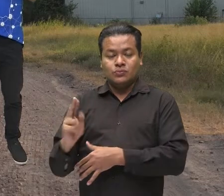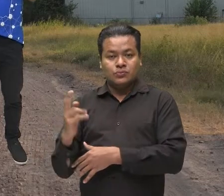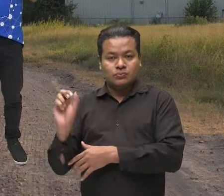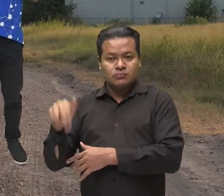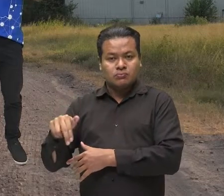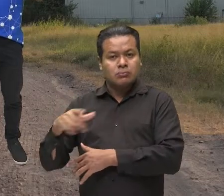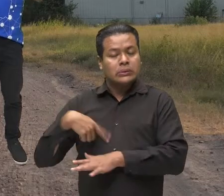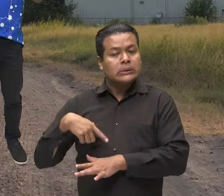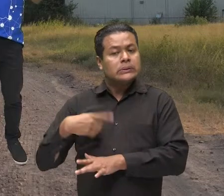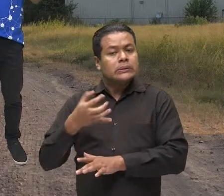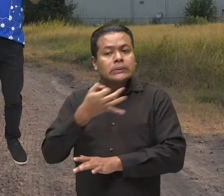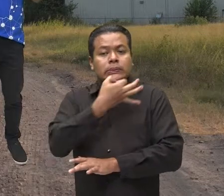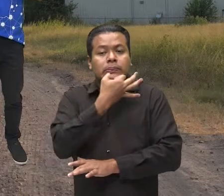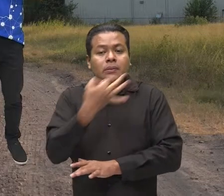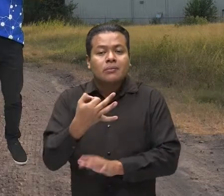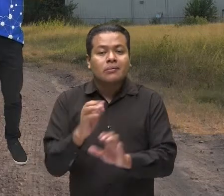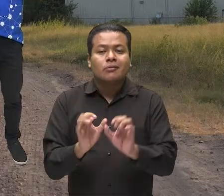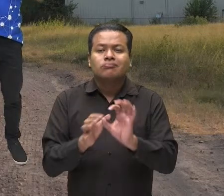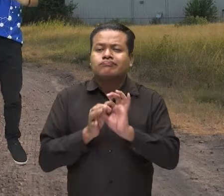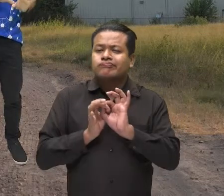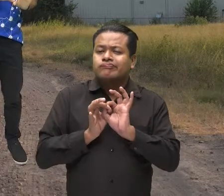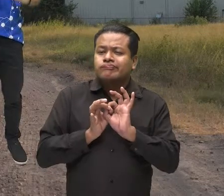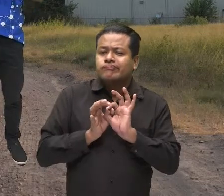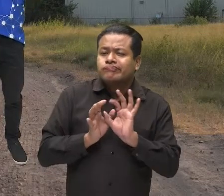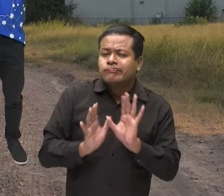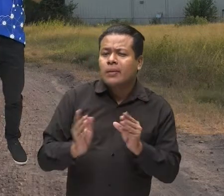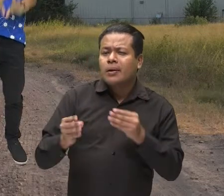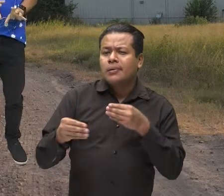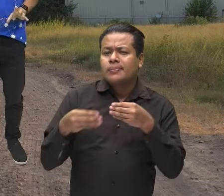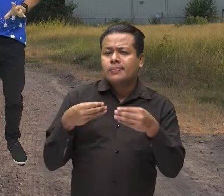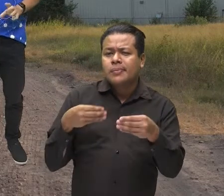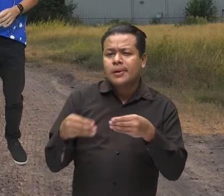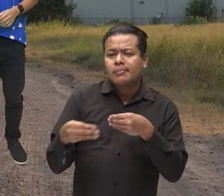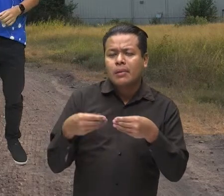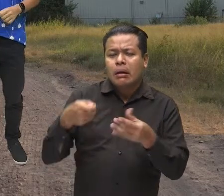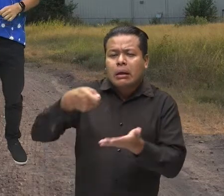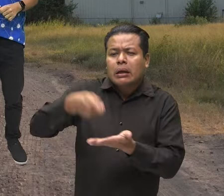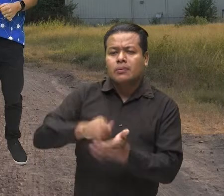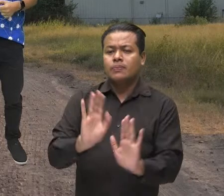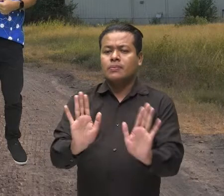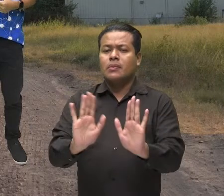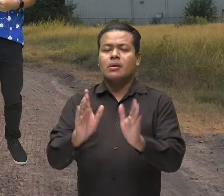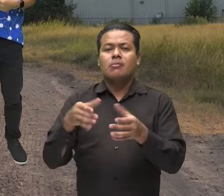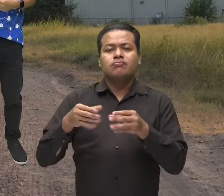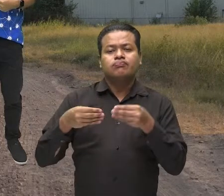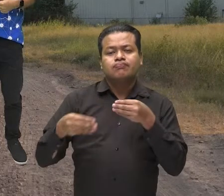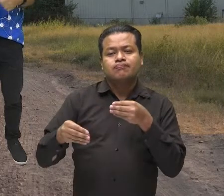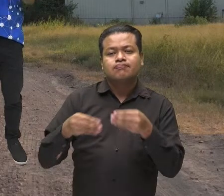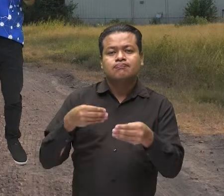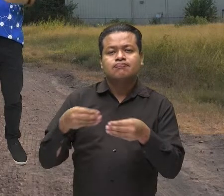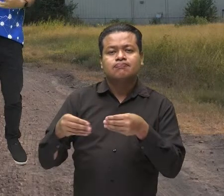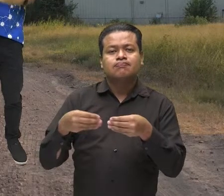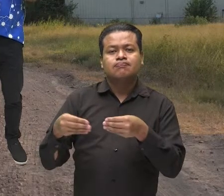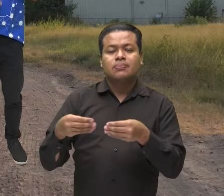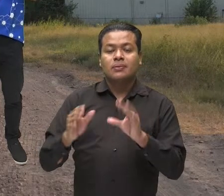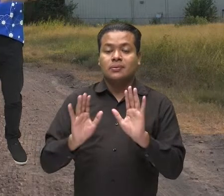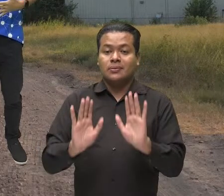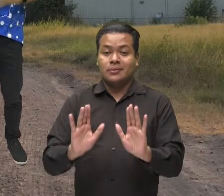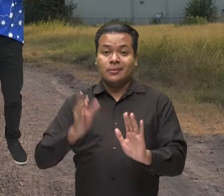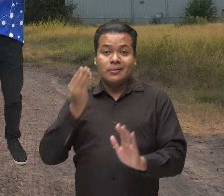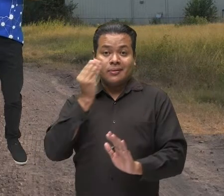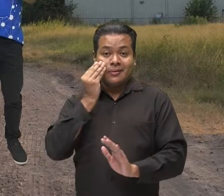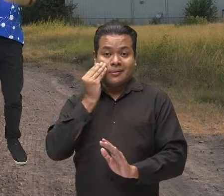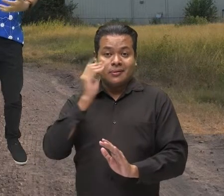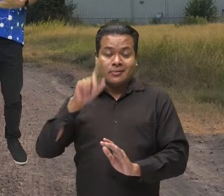tem uma posição um pouco mais permissiva, né, um pouco menos rígida com relação à questão da imigração. Então,